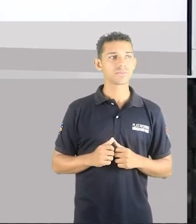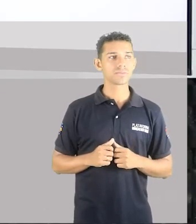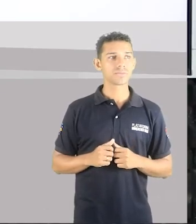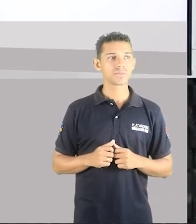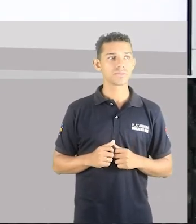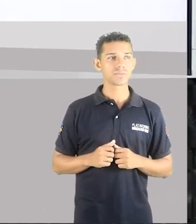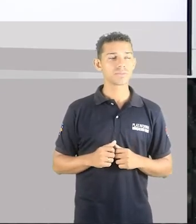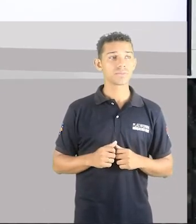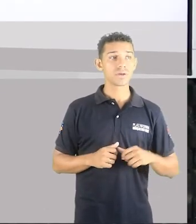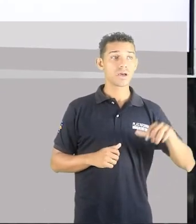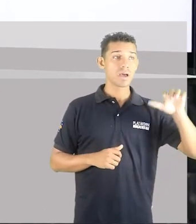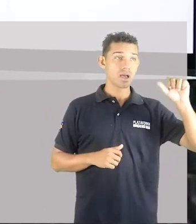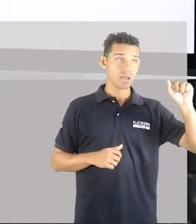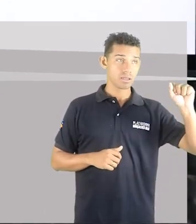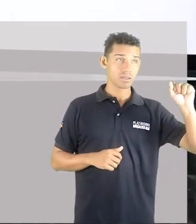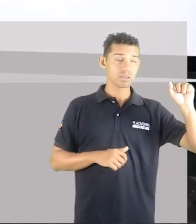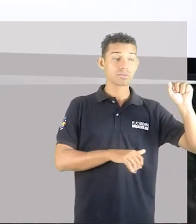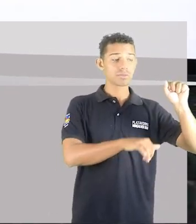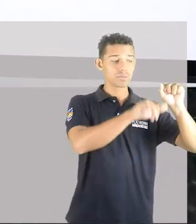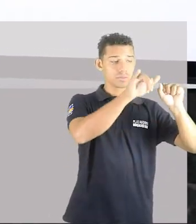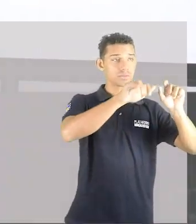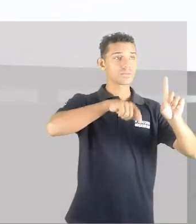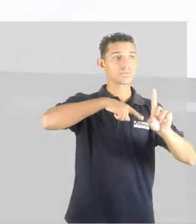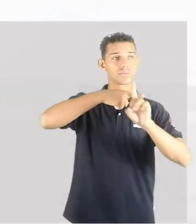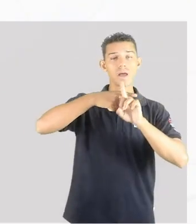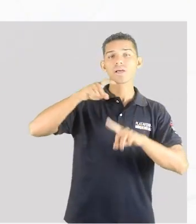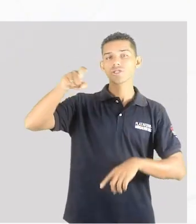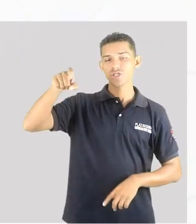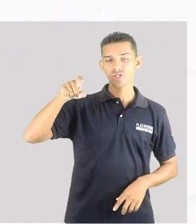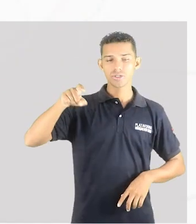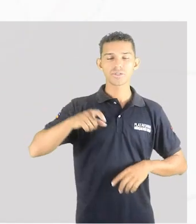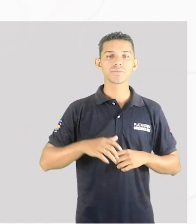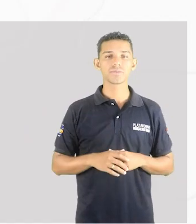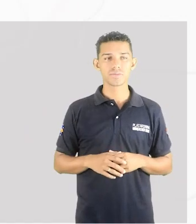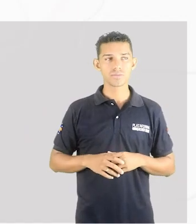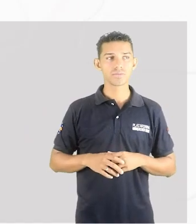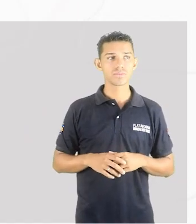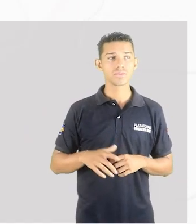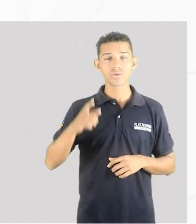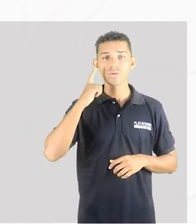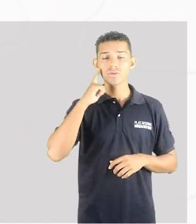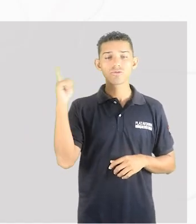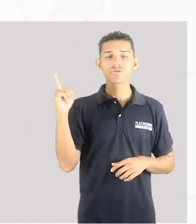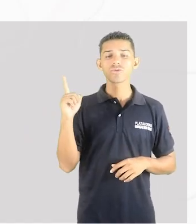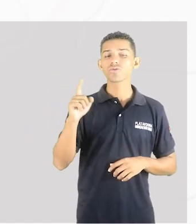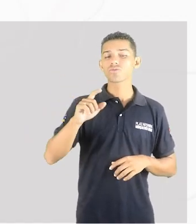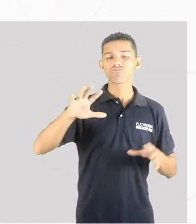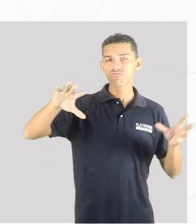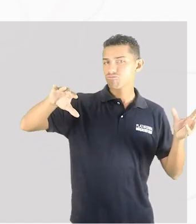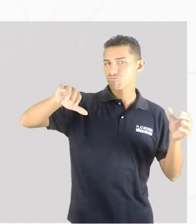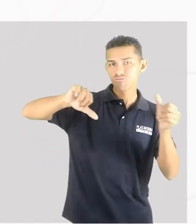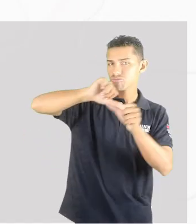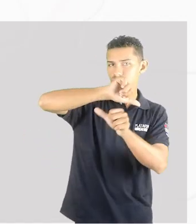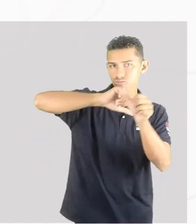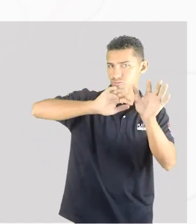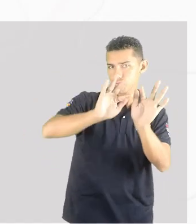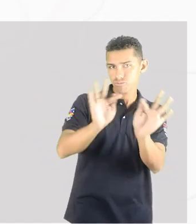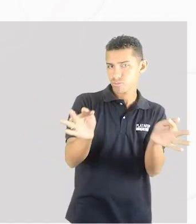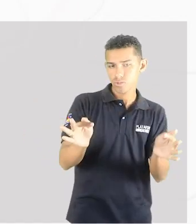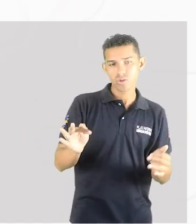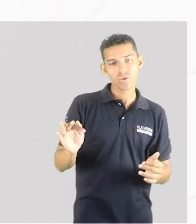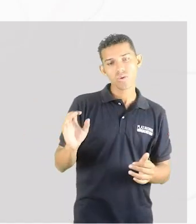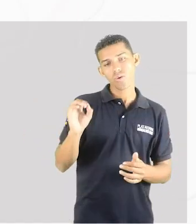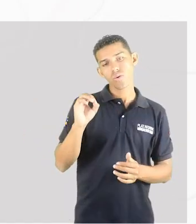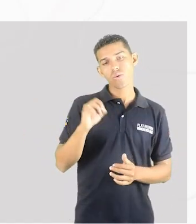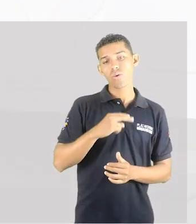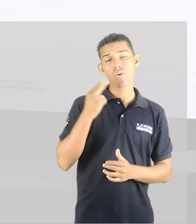ter A, Y mais X. Bem aqui você teve uma simples troca, ou